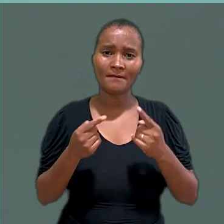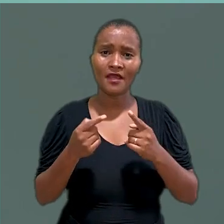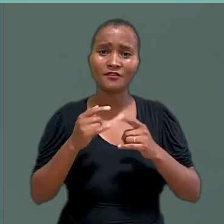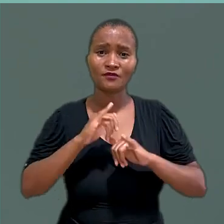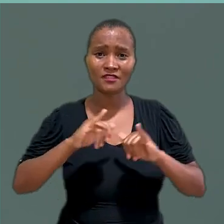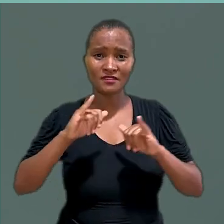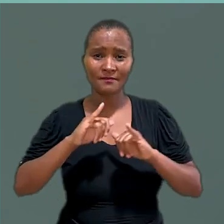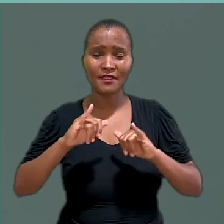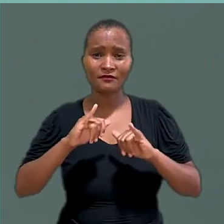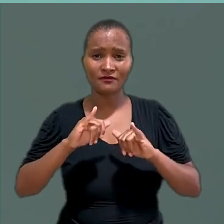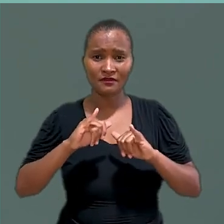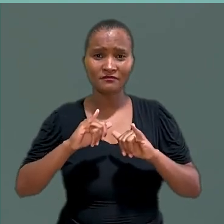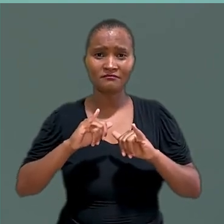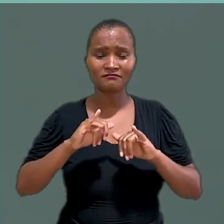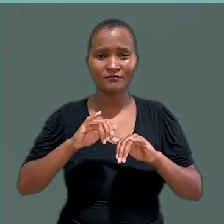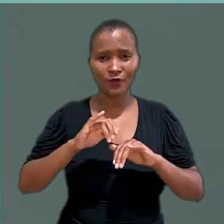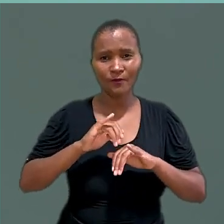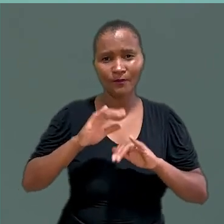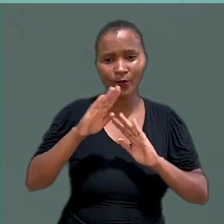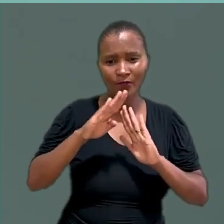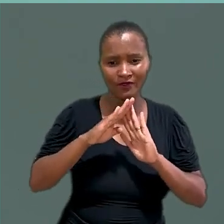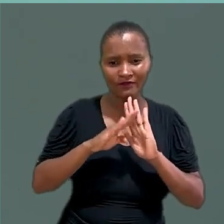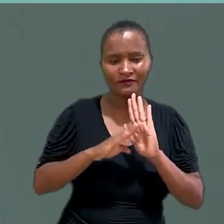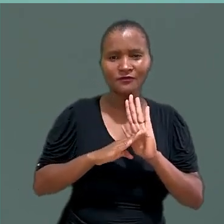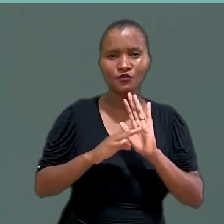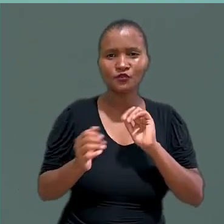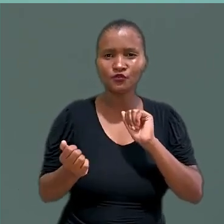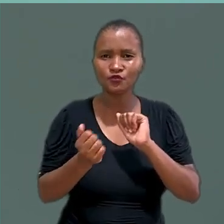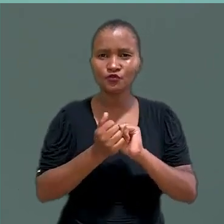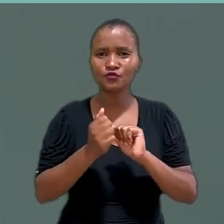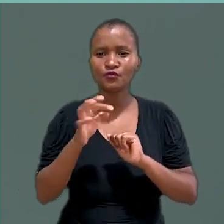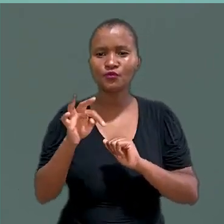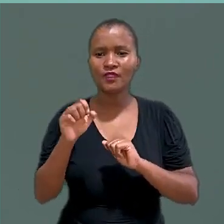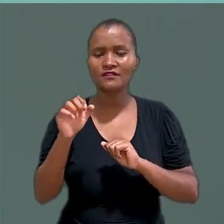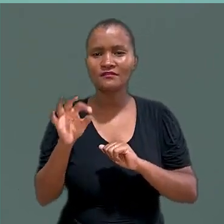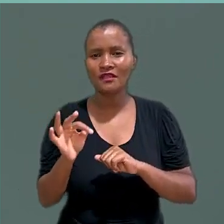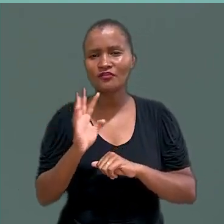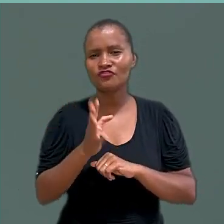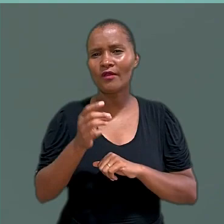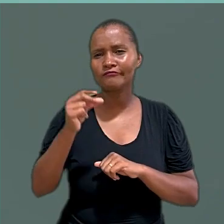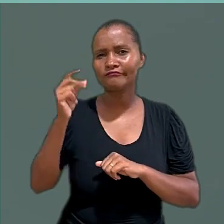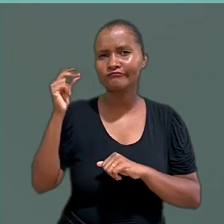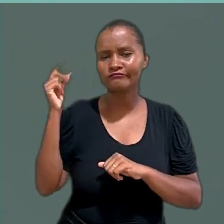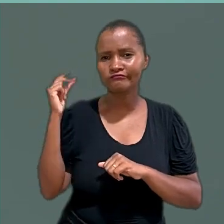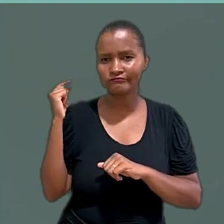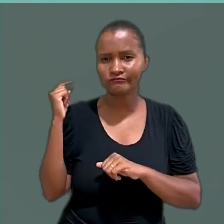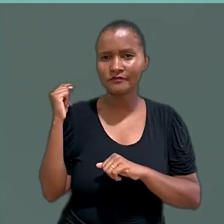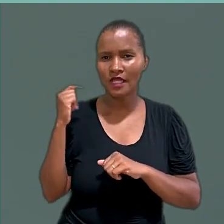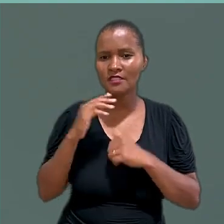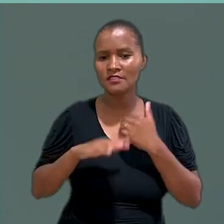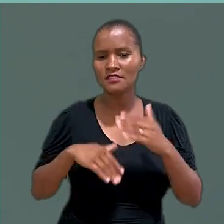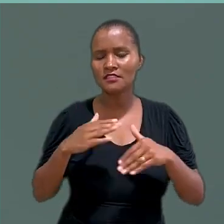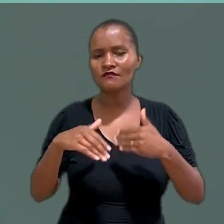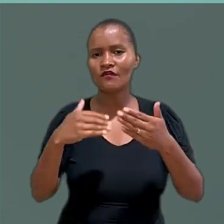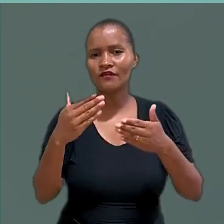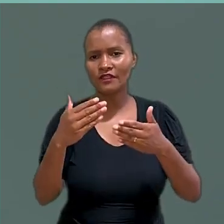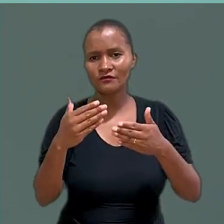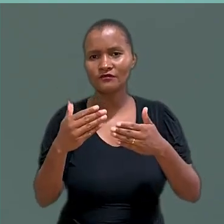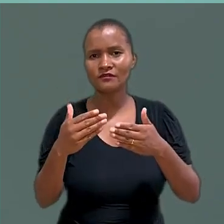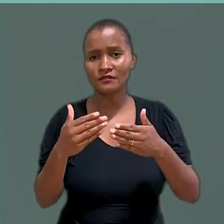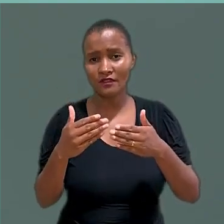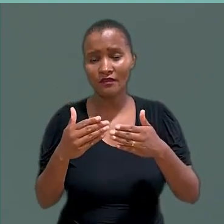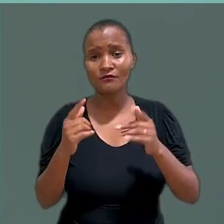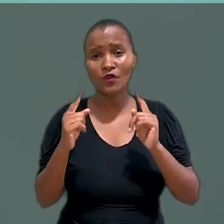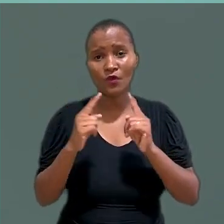o lançamento desse programa e o desenvolvimento desse programa em conjunto com aquilo que o TST já há algum tempo vem